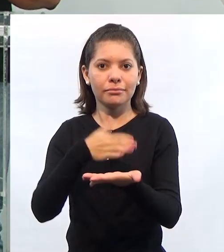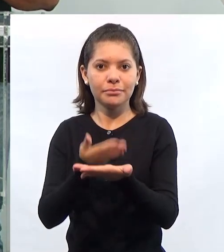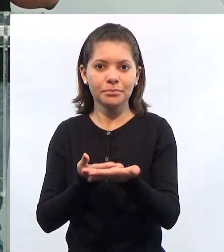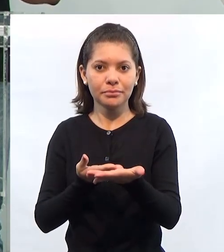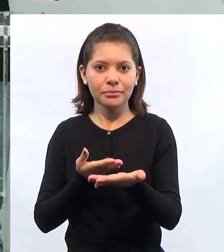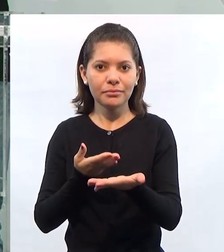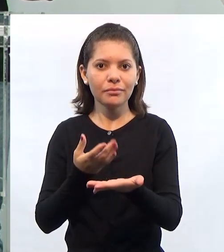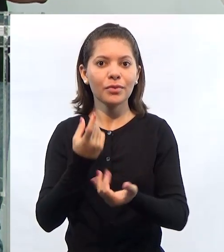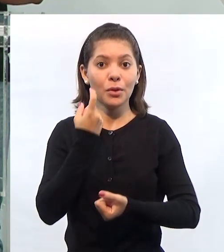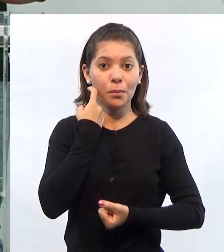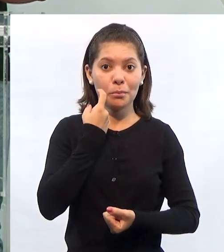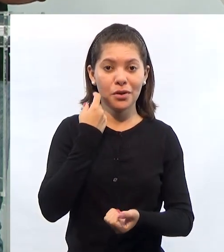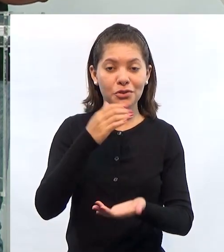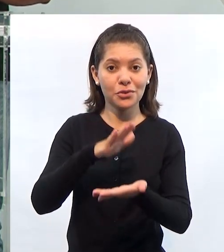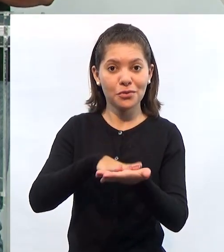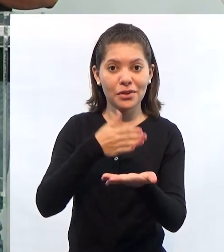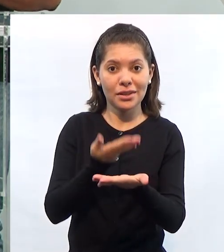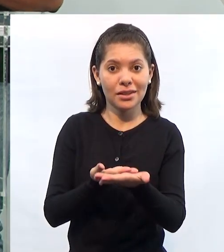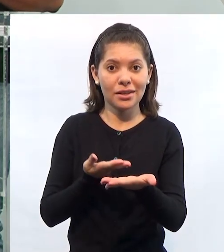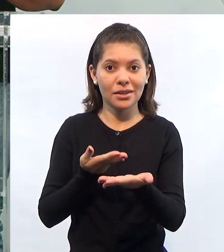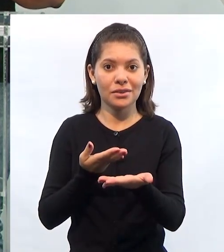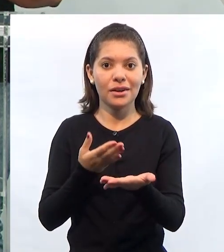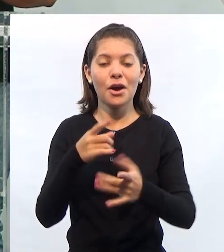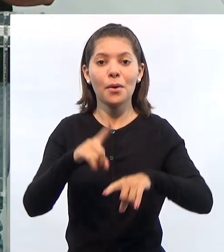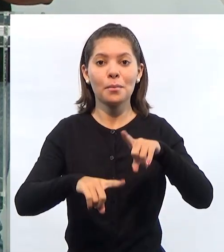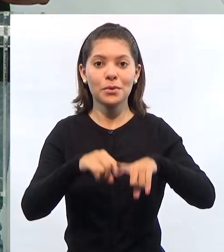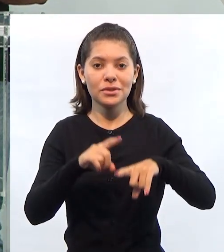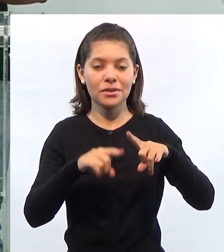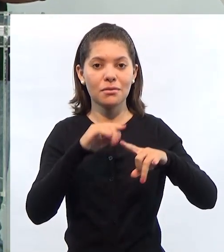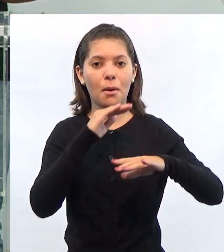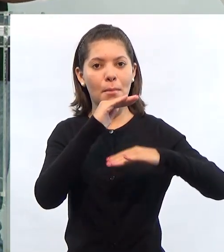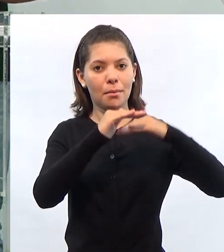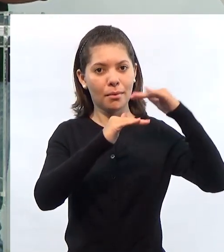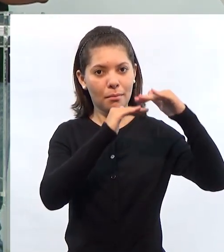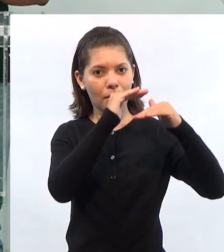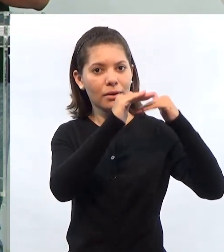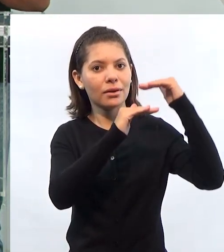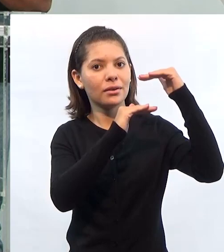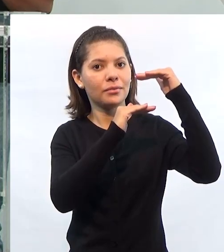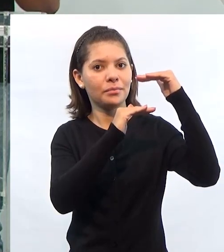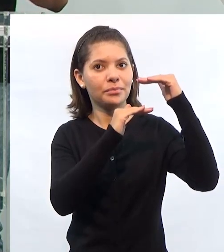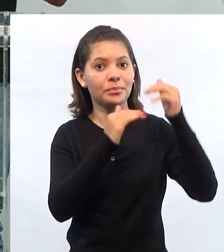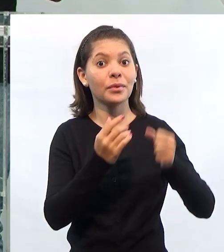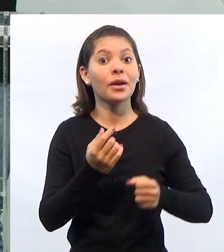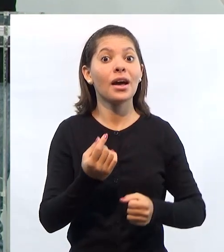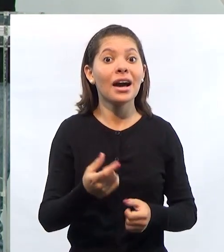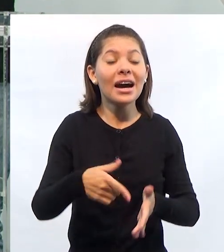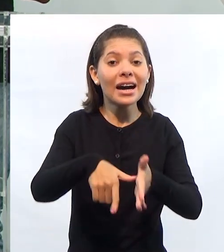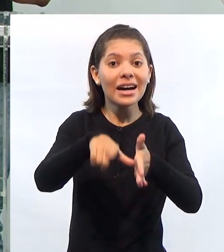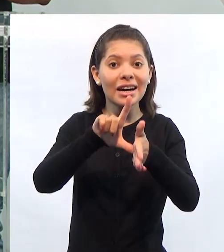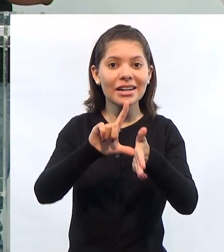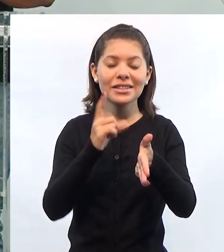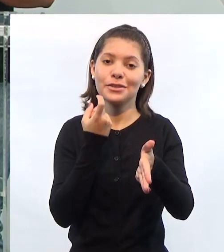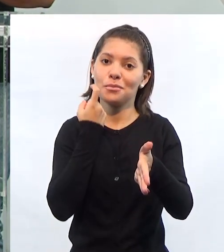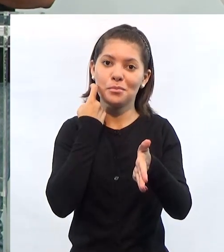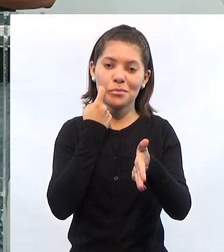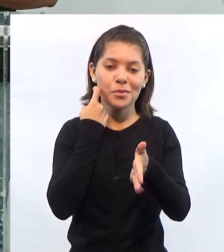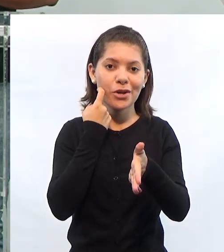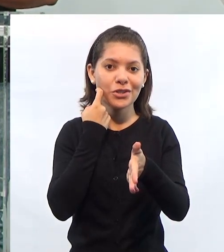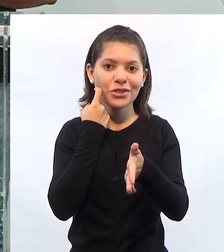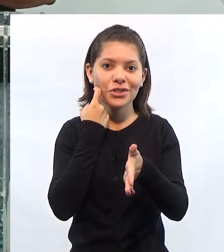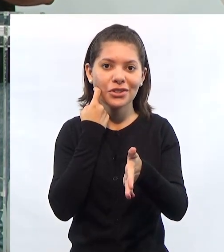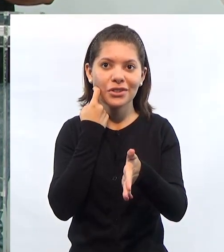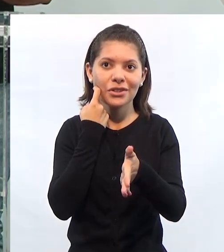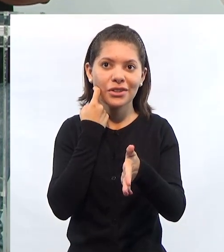Quando esse peixe está fritando, ele está sendo um produto em processamento. Quando o peixe está lá antes do